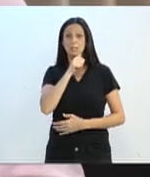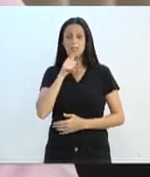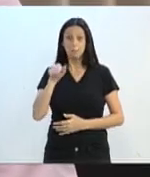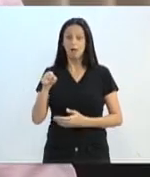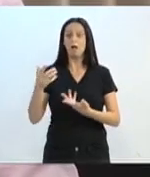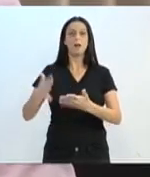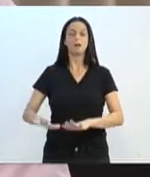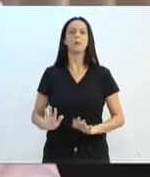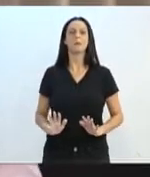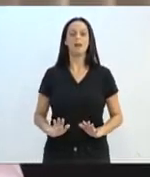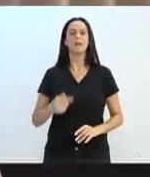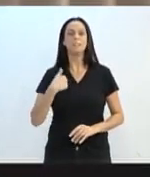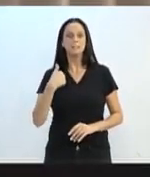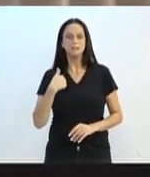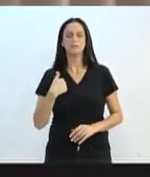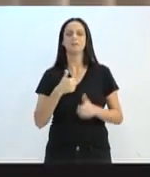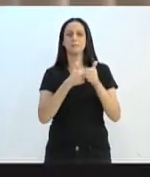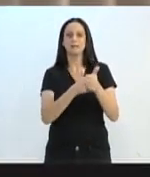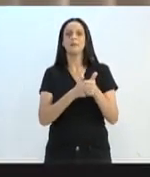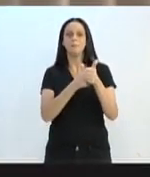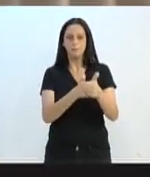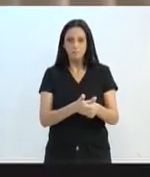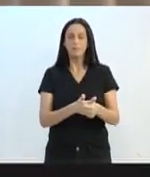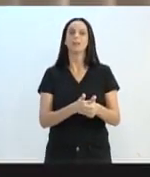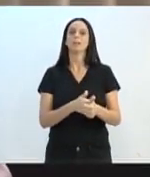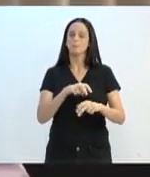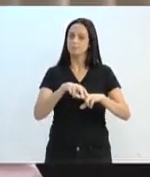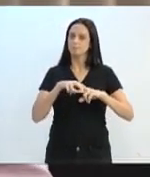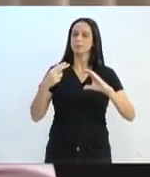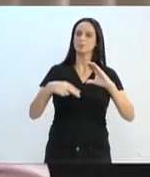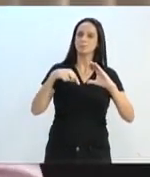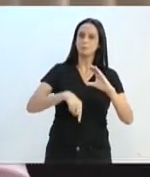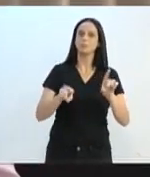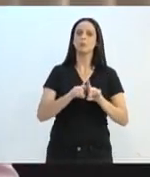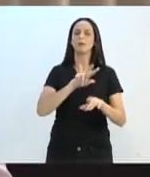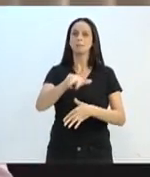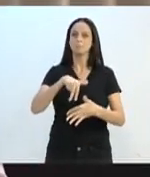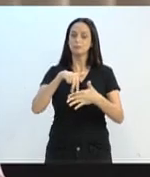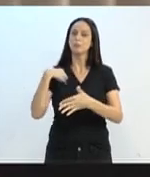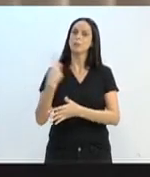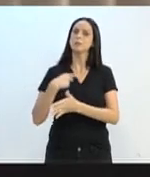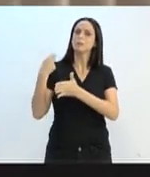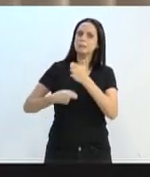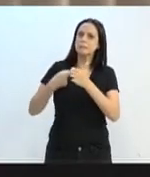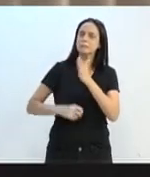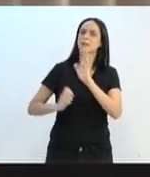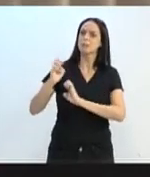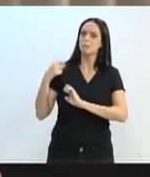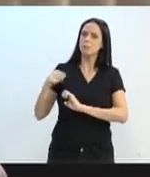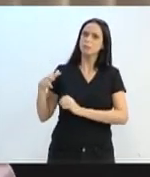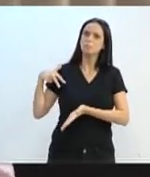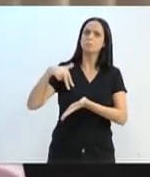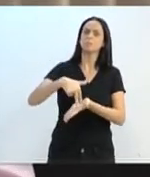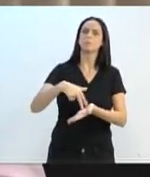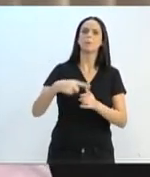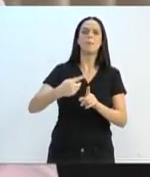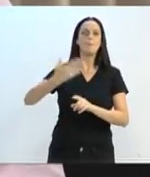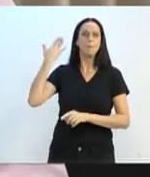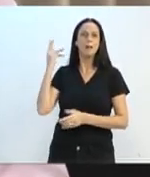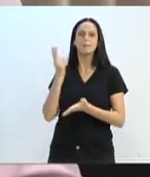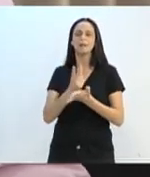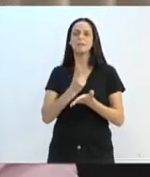E eu acompanhando, porque esta casa legislativa, principalmente nas nossas falas aqui, a gente forçou essa empresa pelo menos se manifestar, porque antes ela se escondia a todo